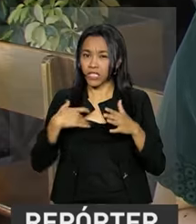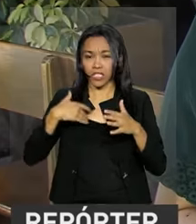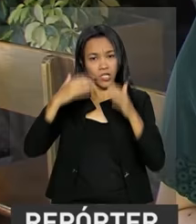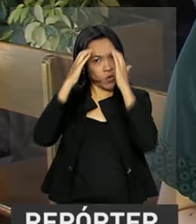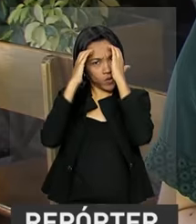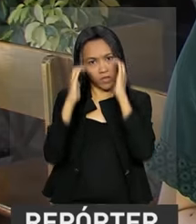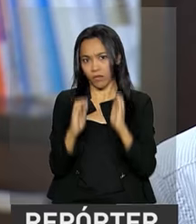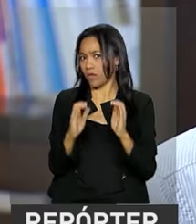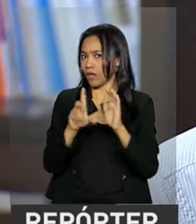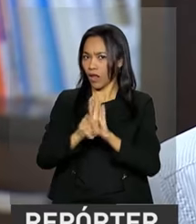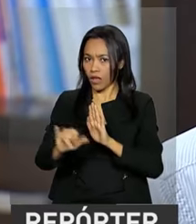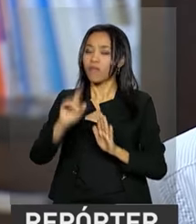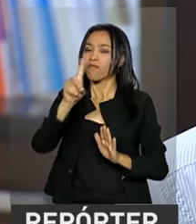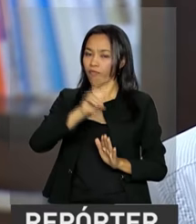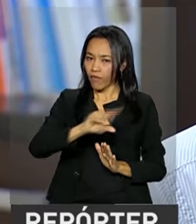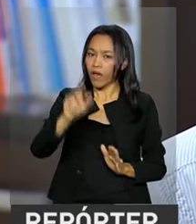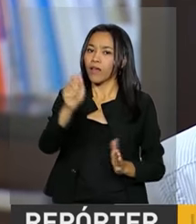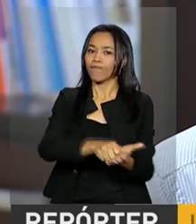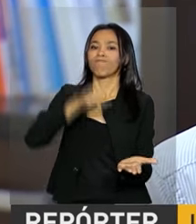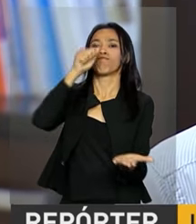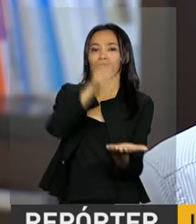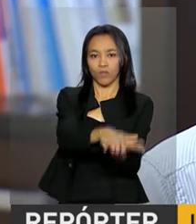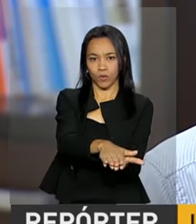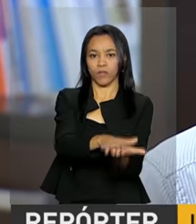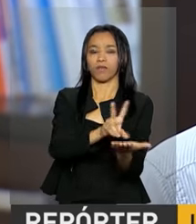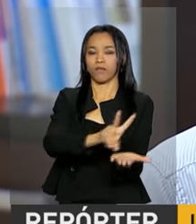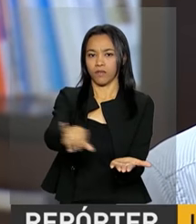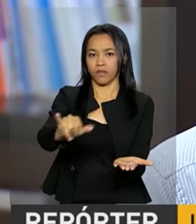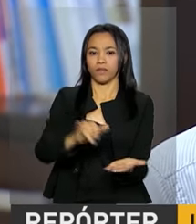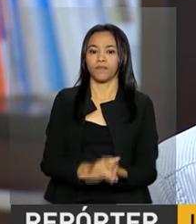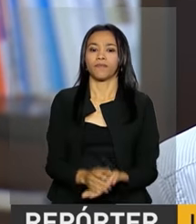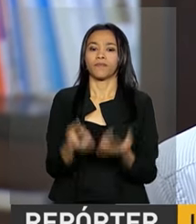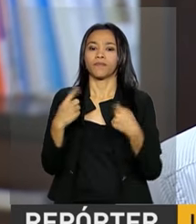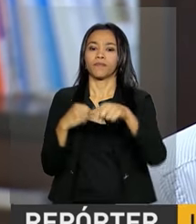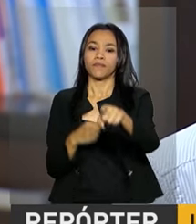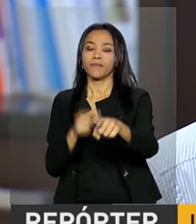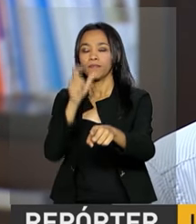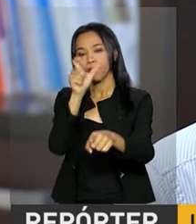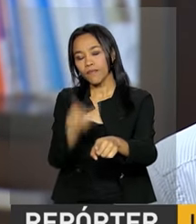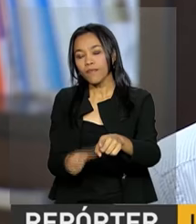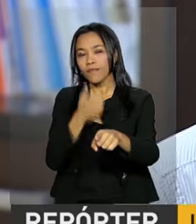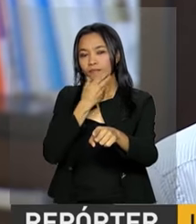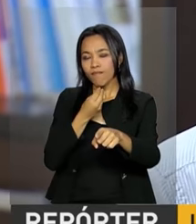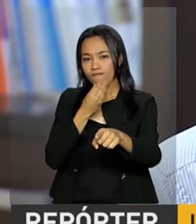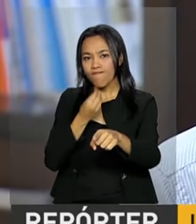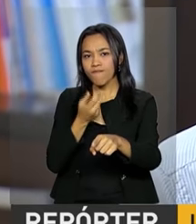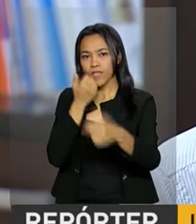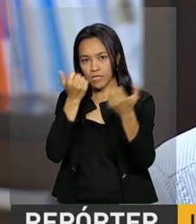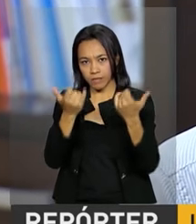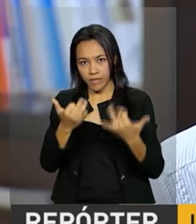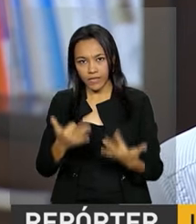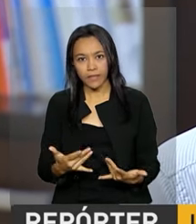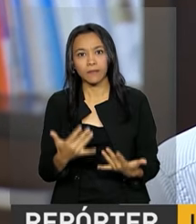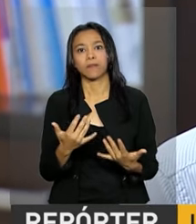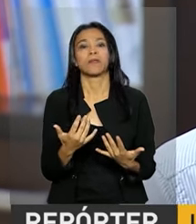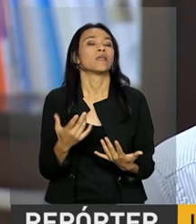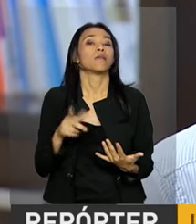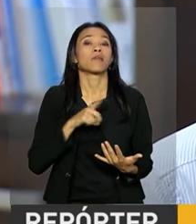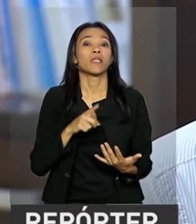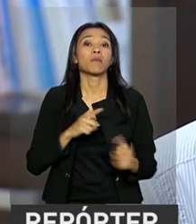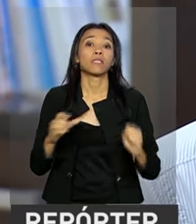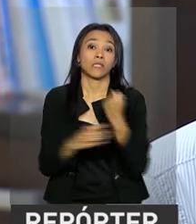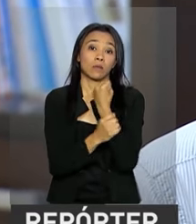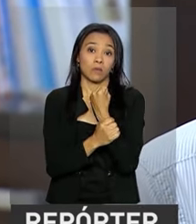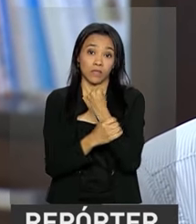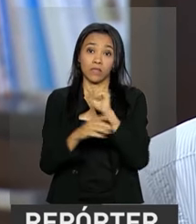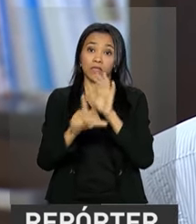vão pagar multa. Essa lei, ela vem pacificar uma situação de tranquilidade e segurança jurídica para os